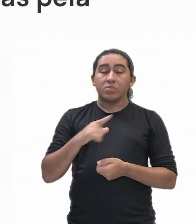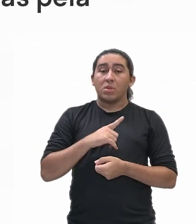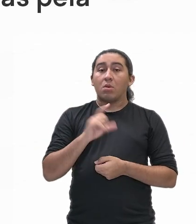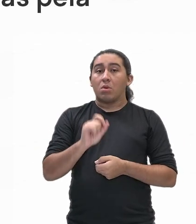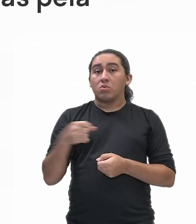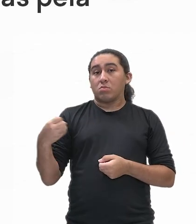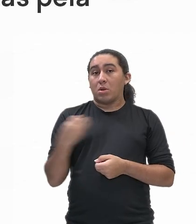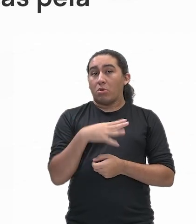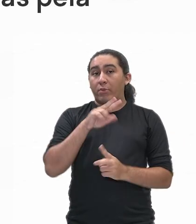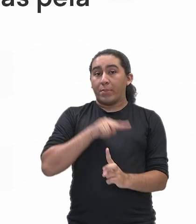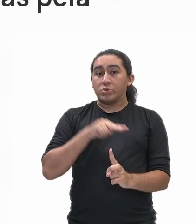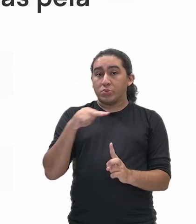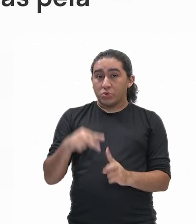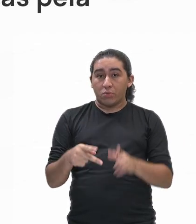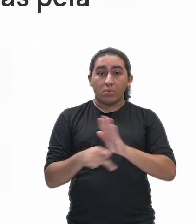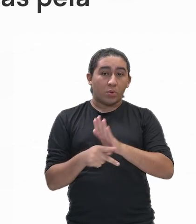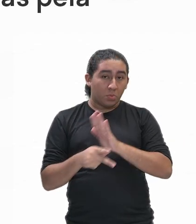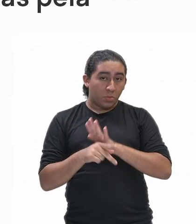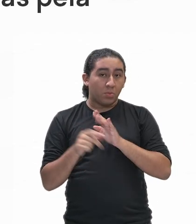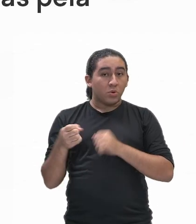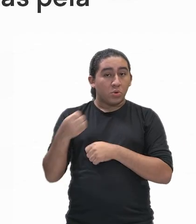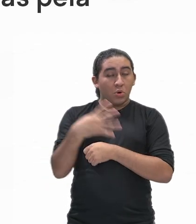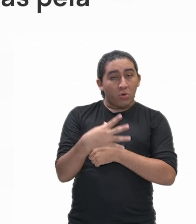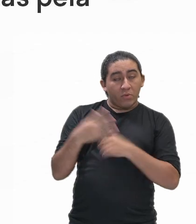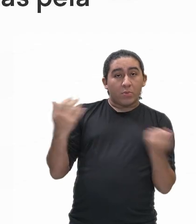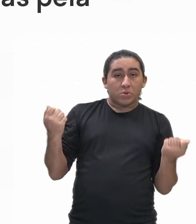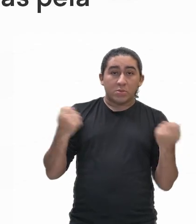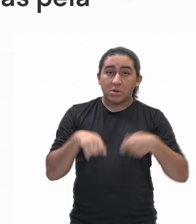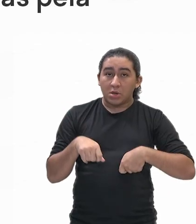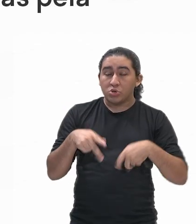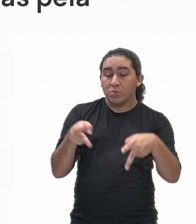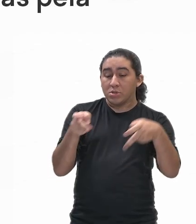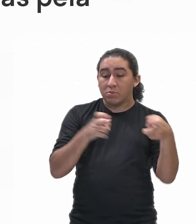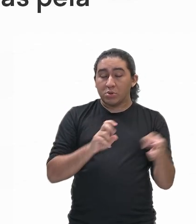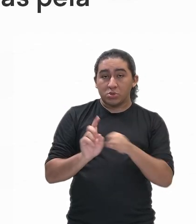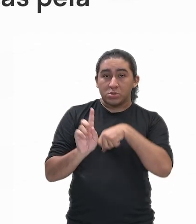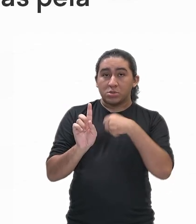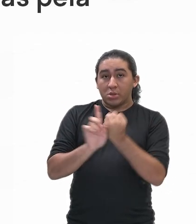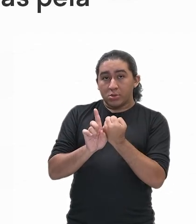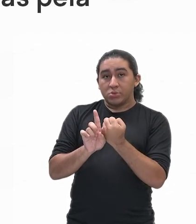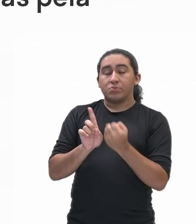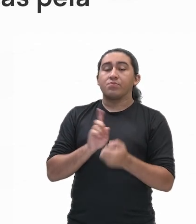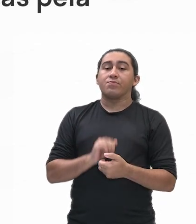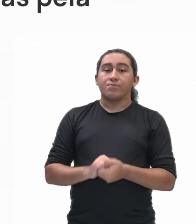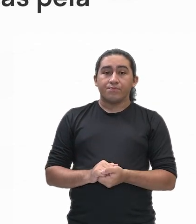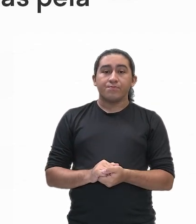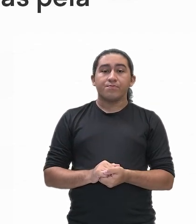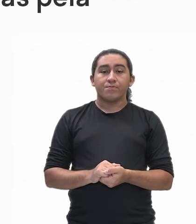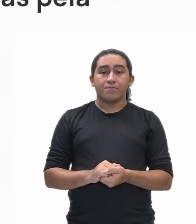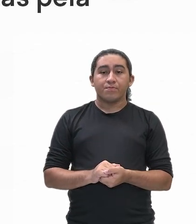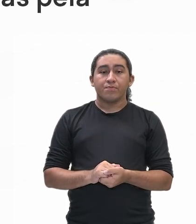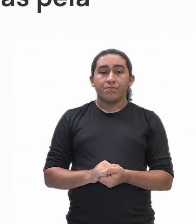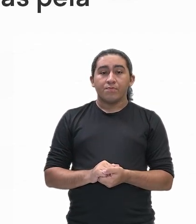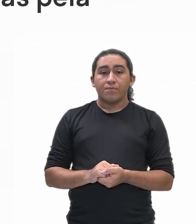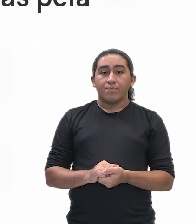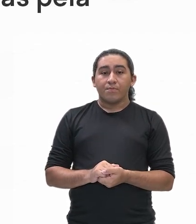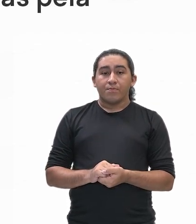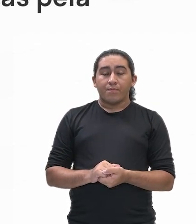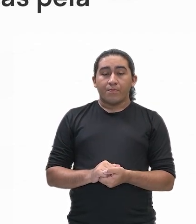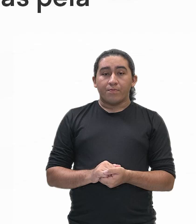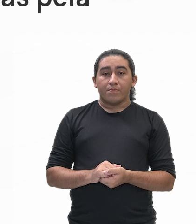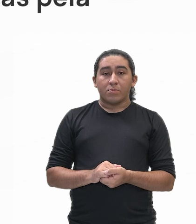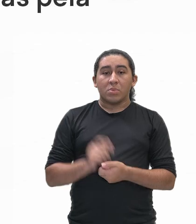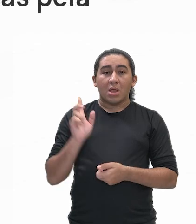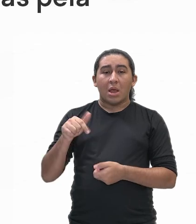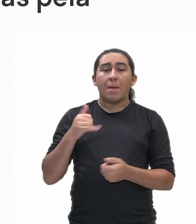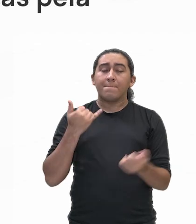novo paradigma, uma nova forma de ver a sociedade. As sociedades passaram a ser vistas